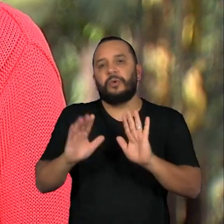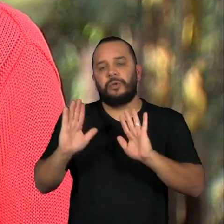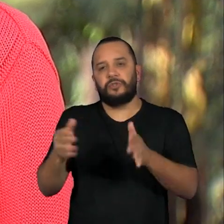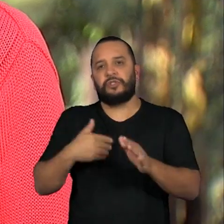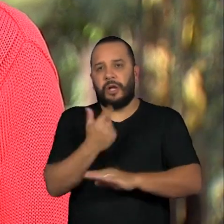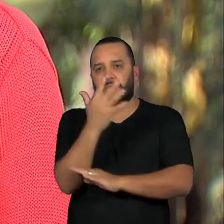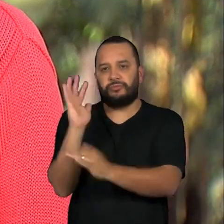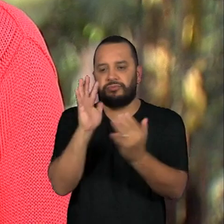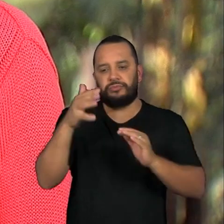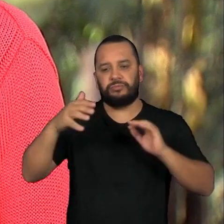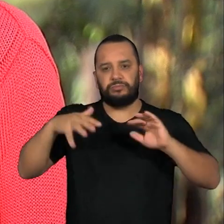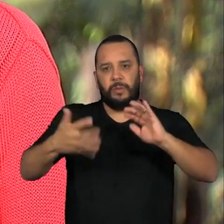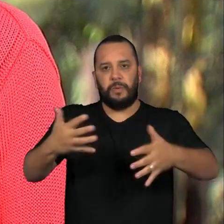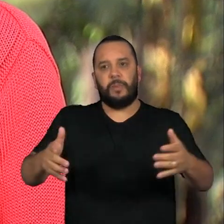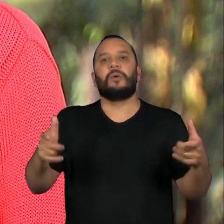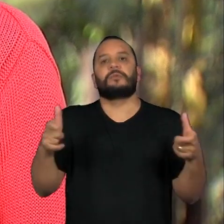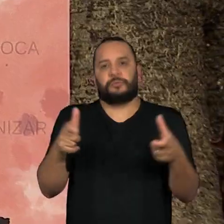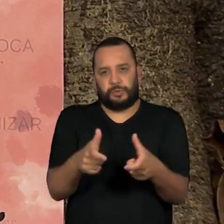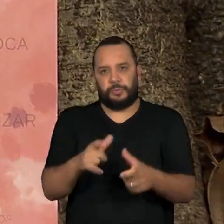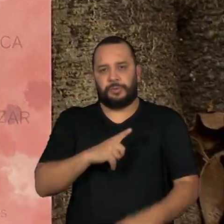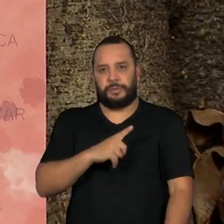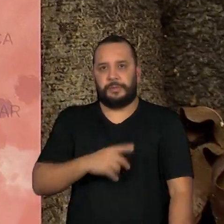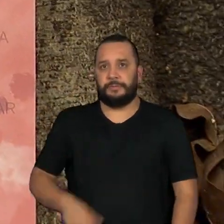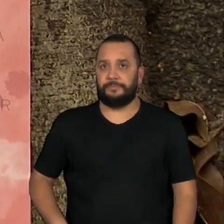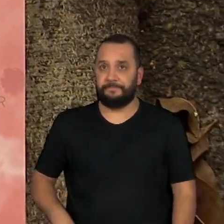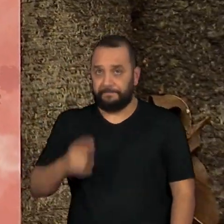Daqui a pouco, aqui no Repórter Eco.